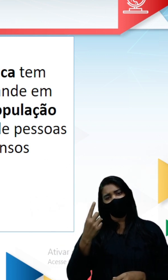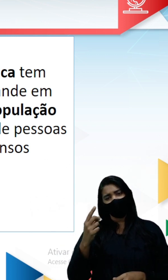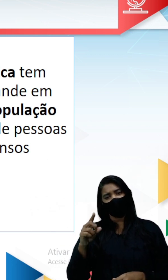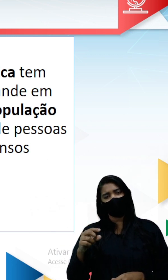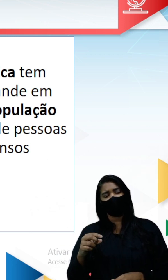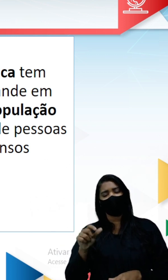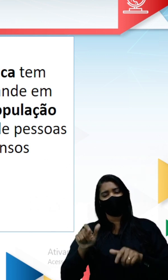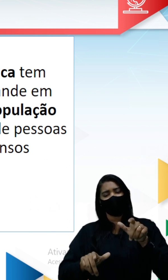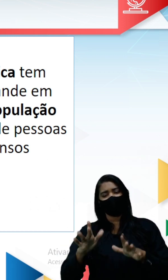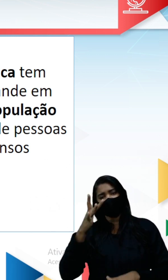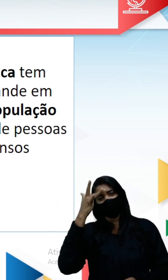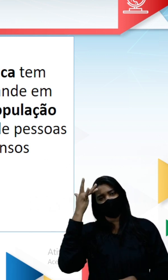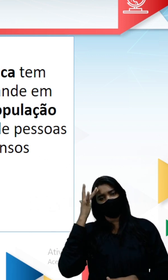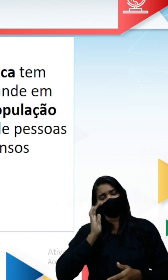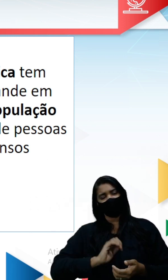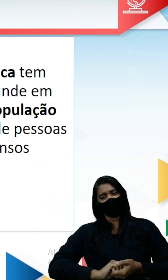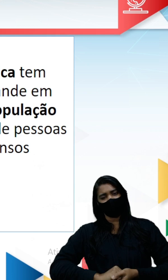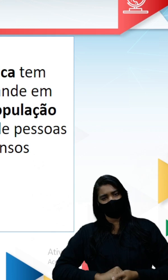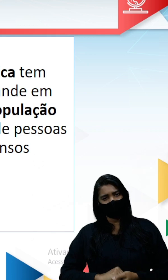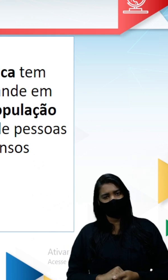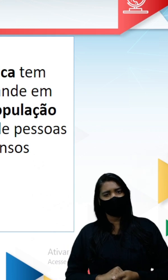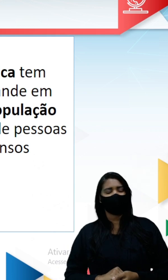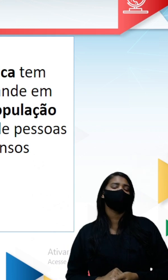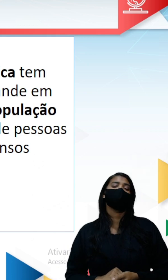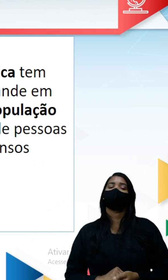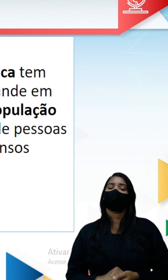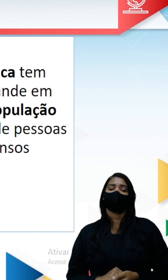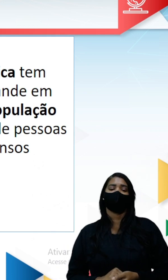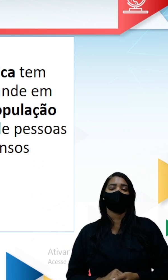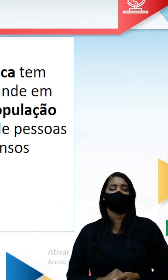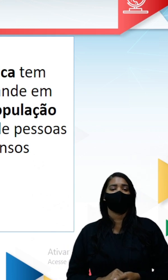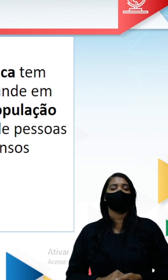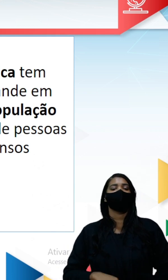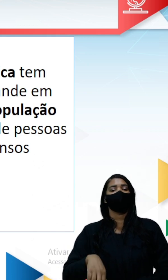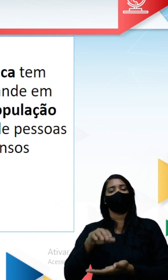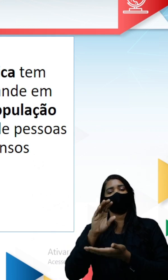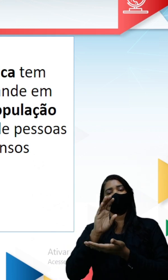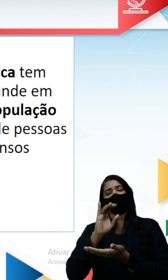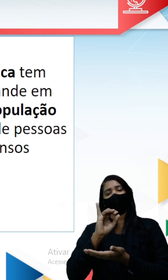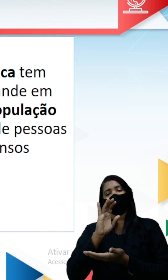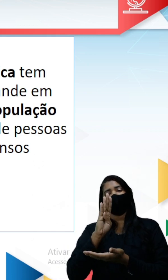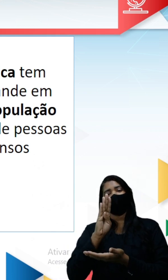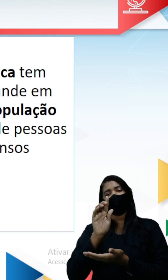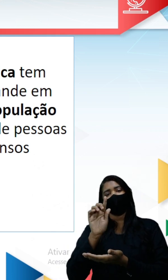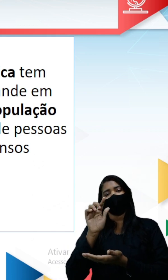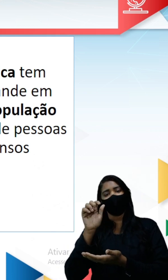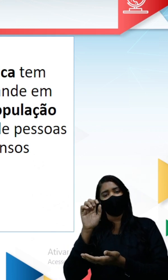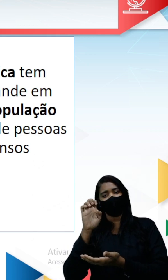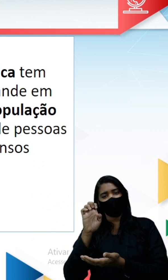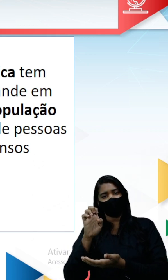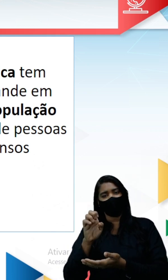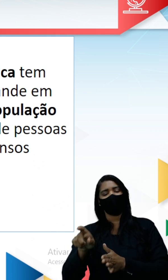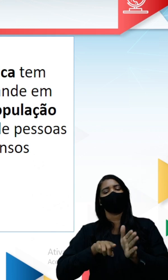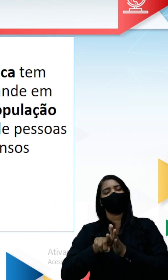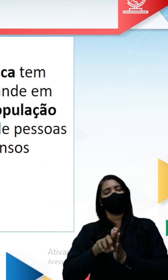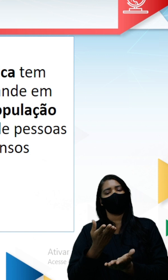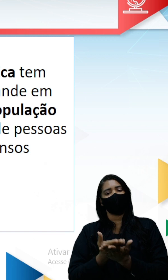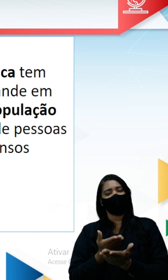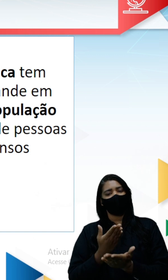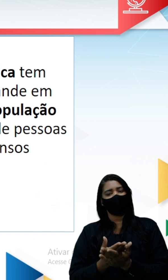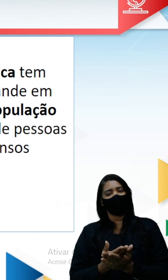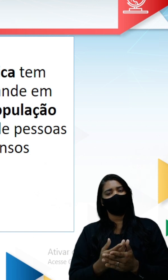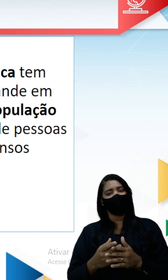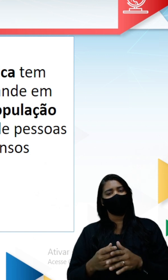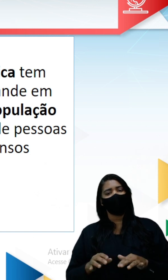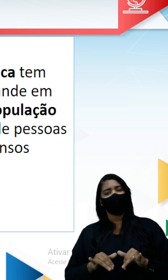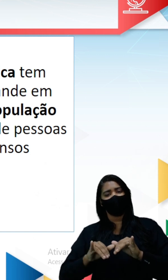de pessoas. E fonte de dados brutos do IBGE, viu, gente? É só vocês verem que a quantidade no comércio, você